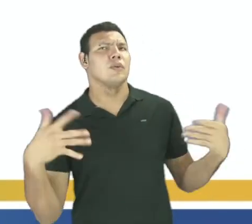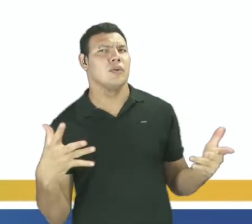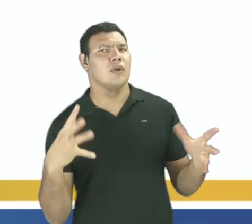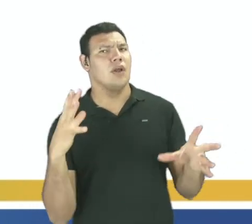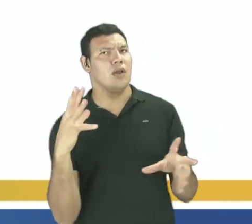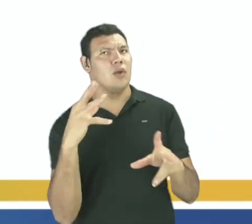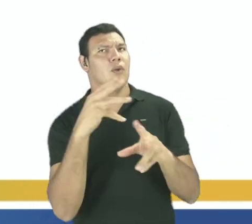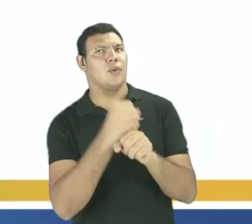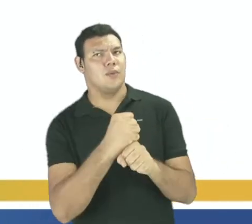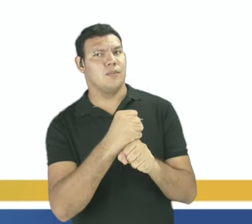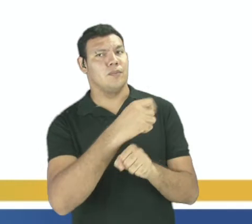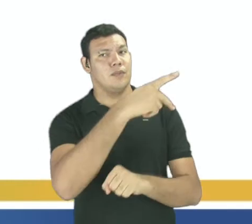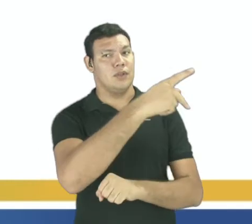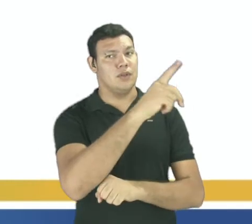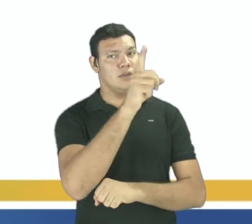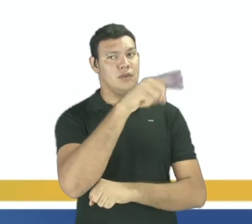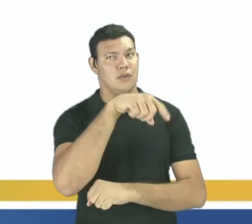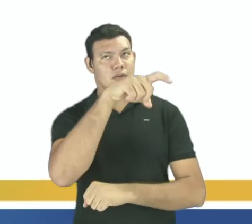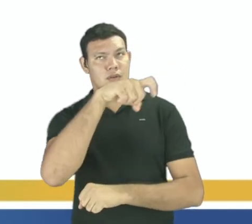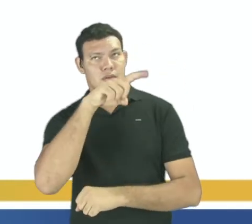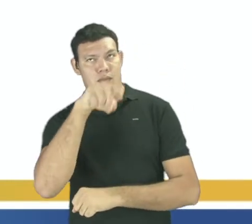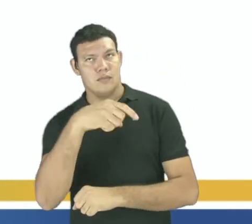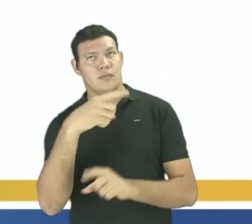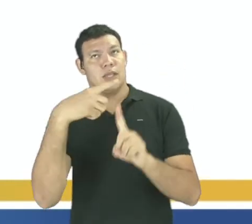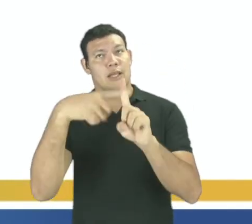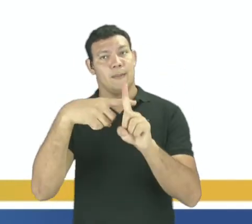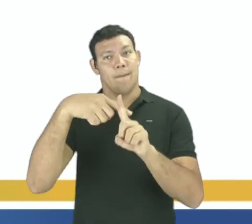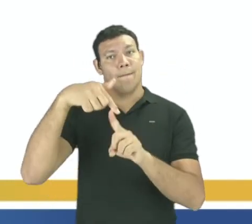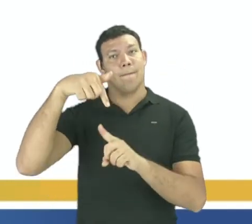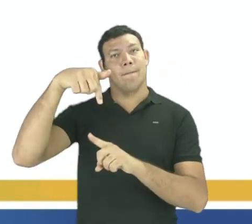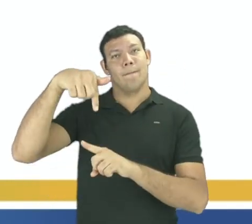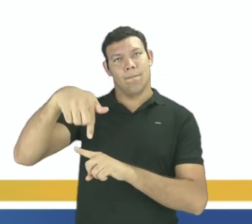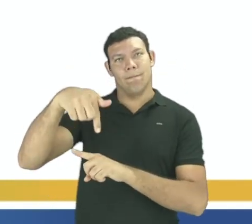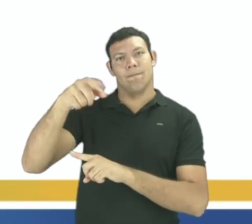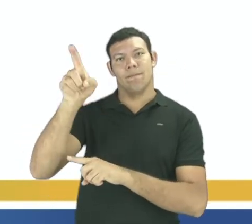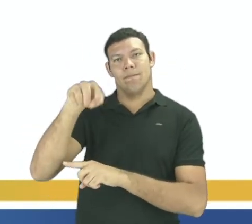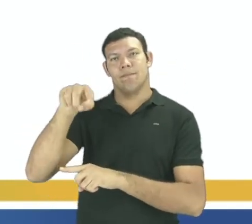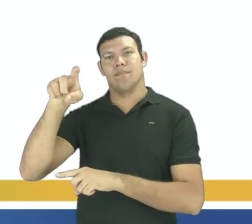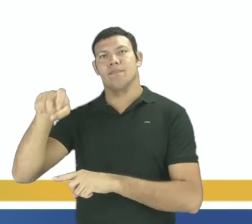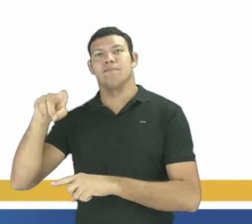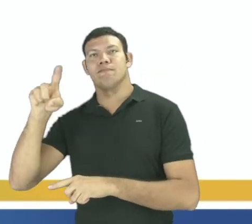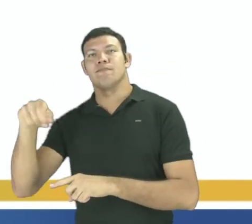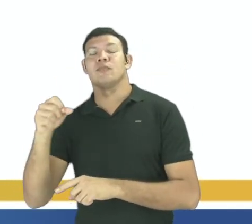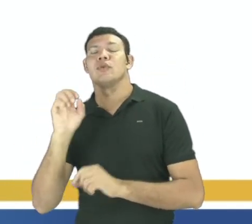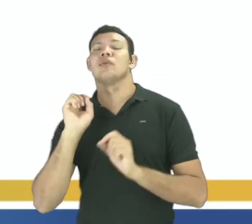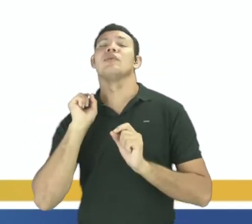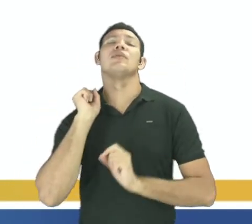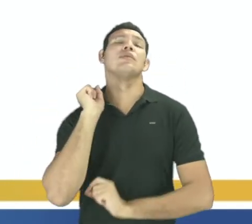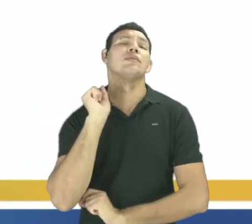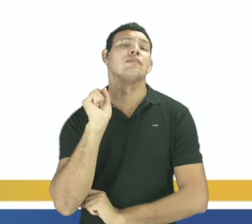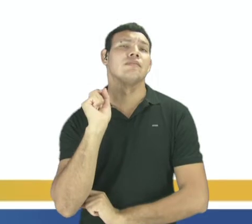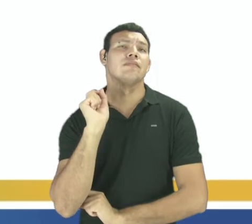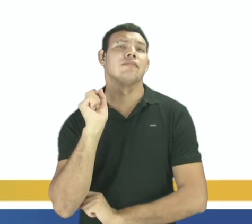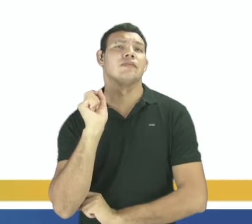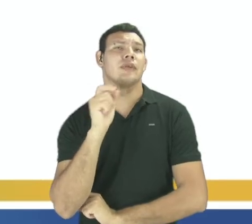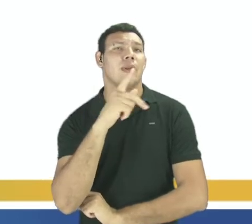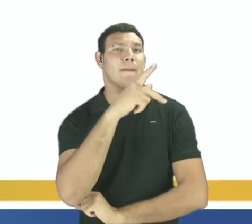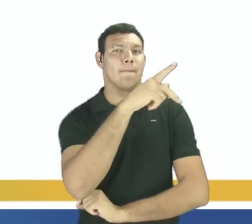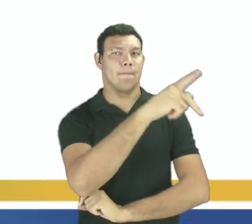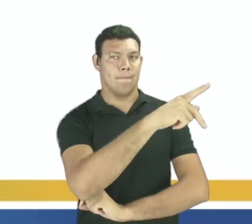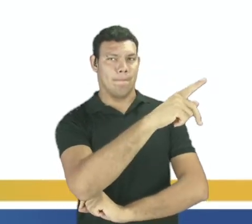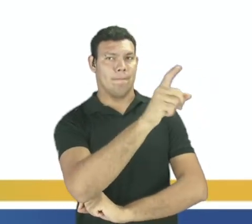de um polinômio p de x mais q de x. Ou seja, o meu p de